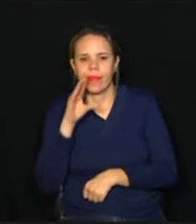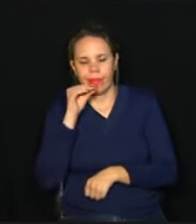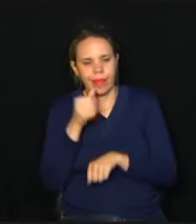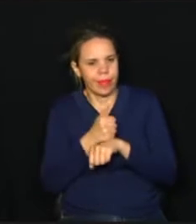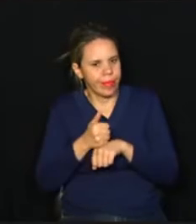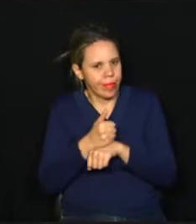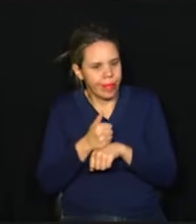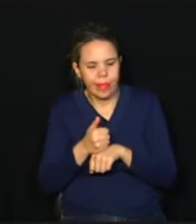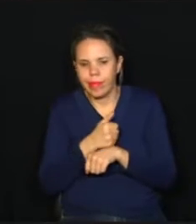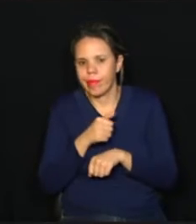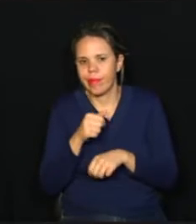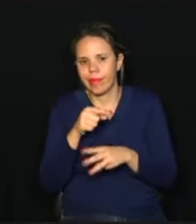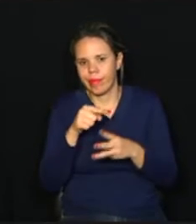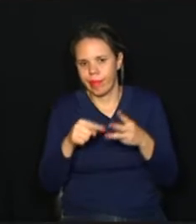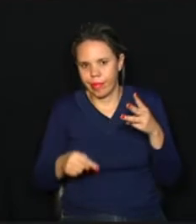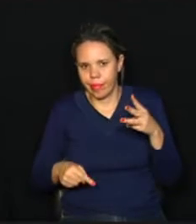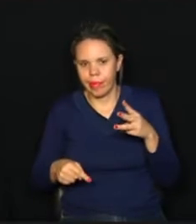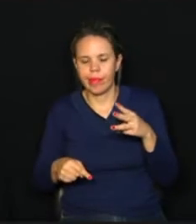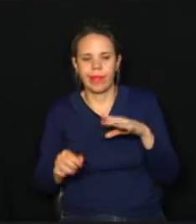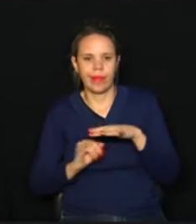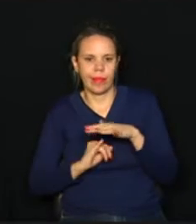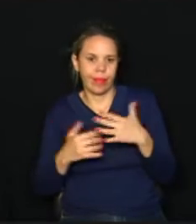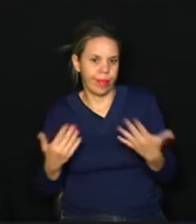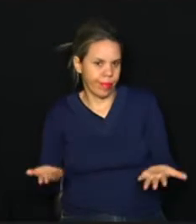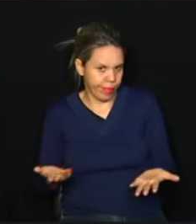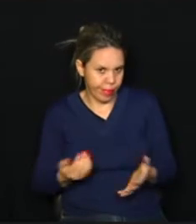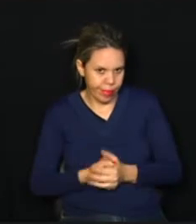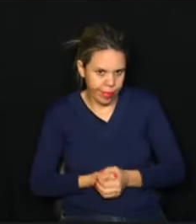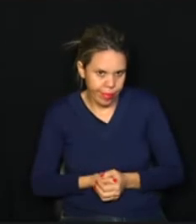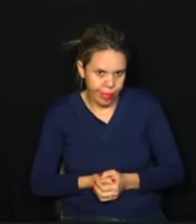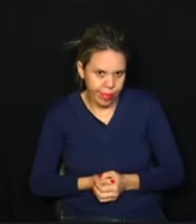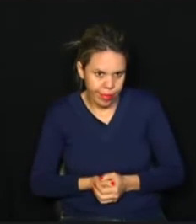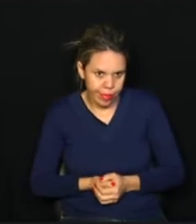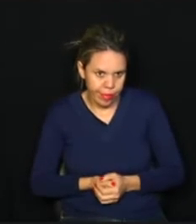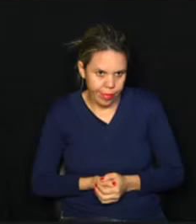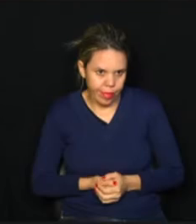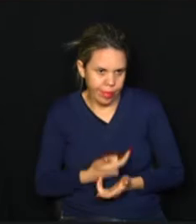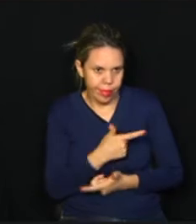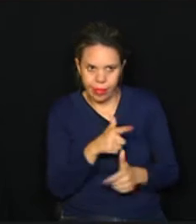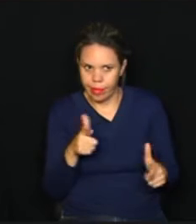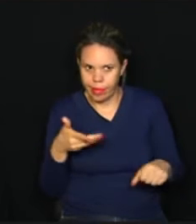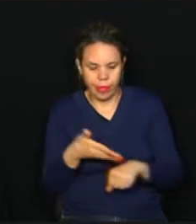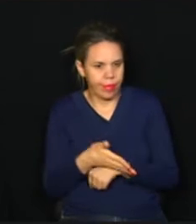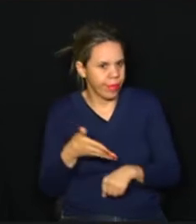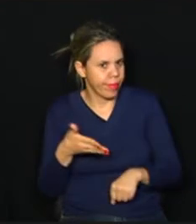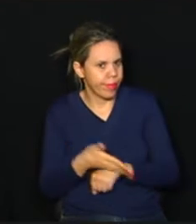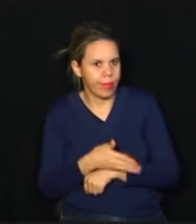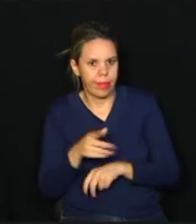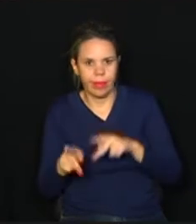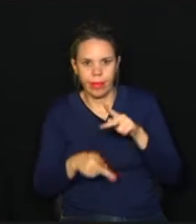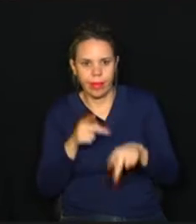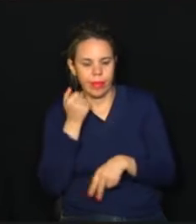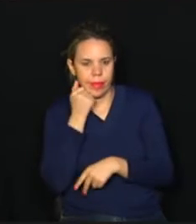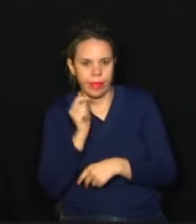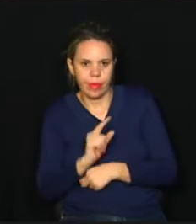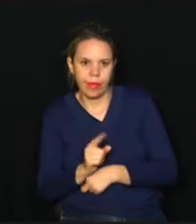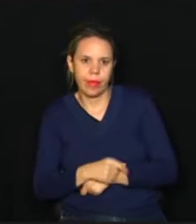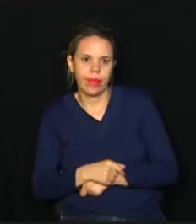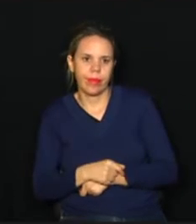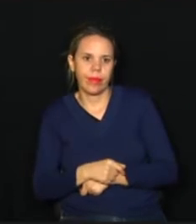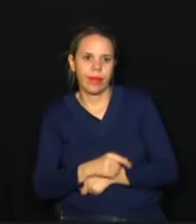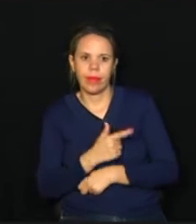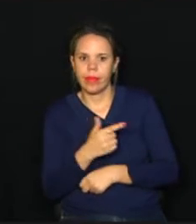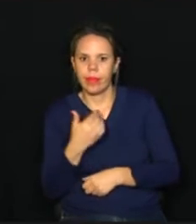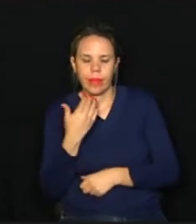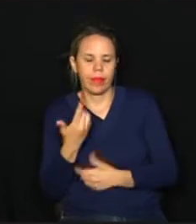funcional das 3 instituições, sem a participação da comunidade científica, sem